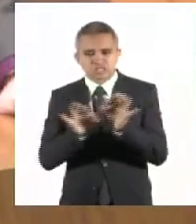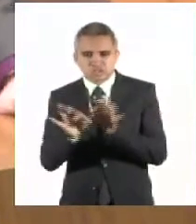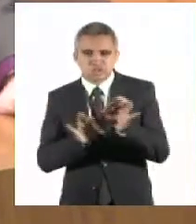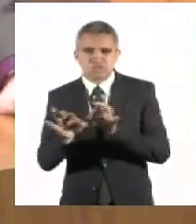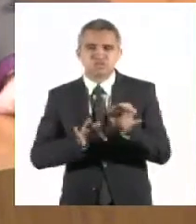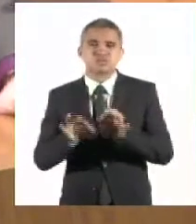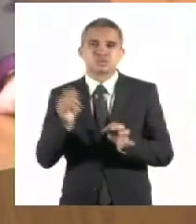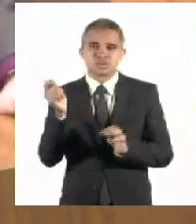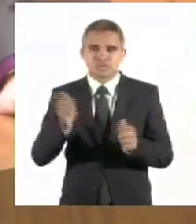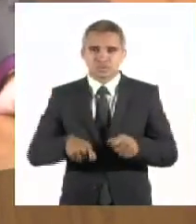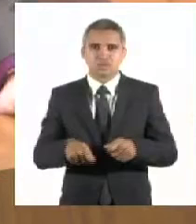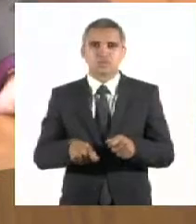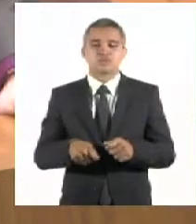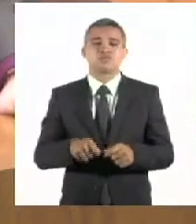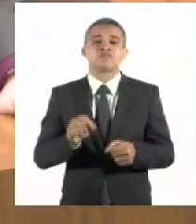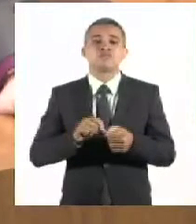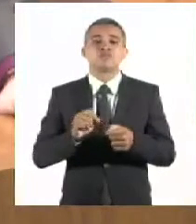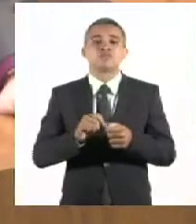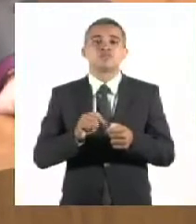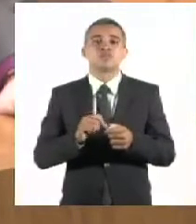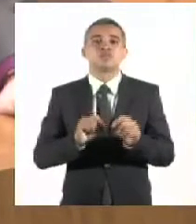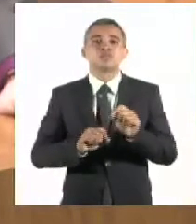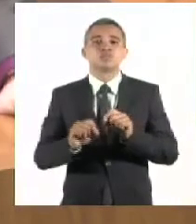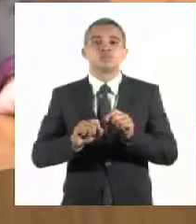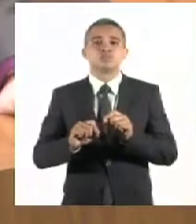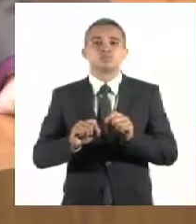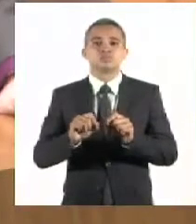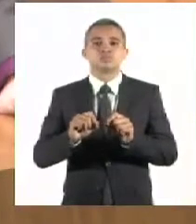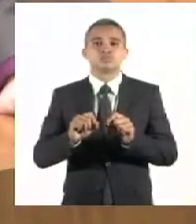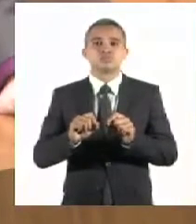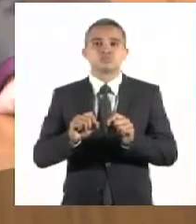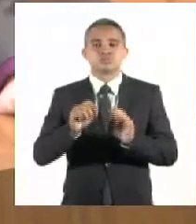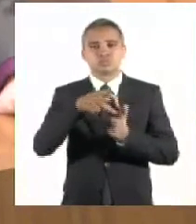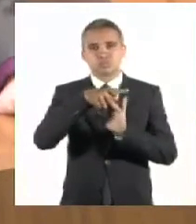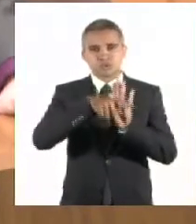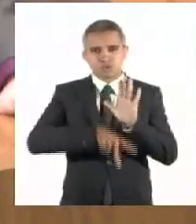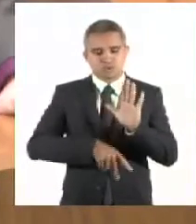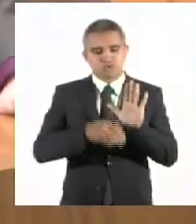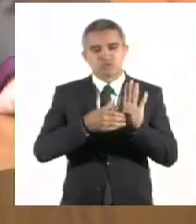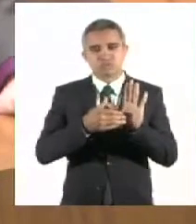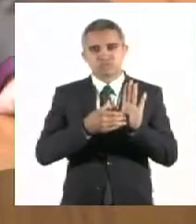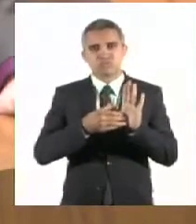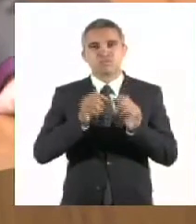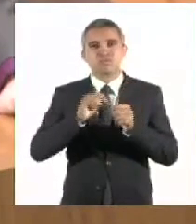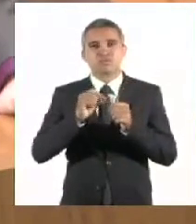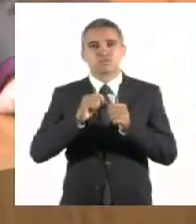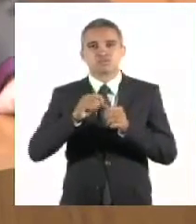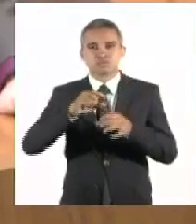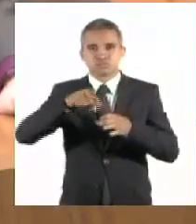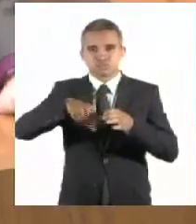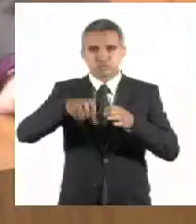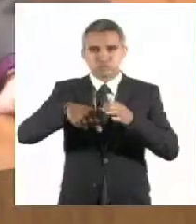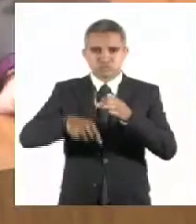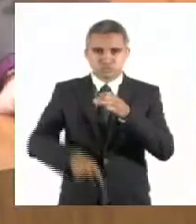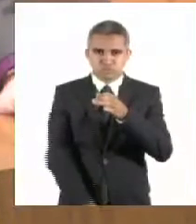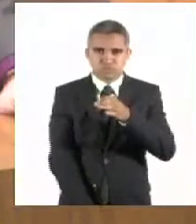da colocação em prática desses quatro poços artesianos.